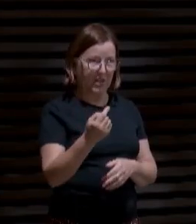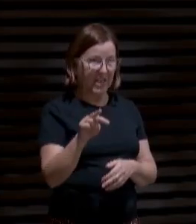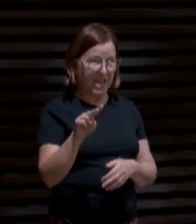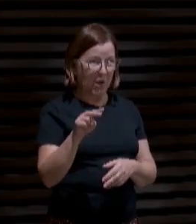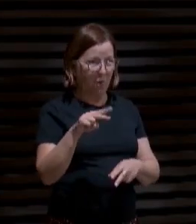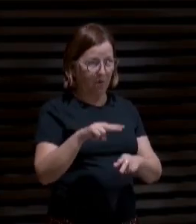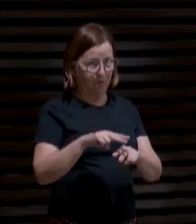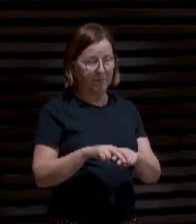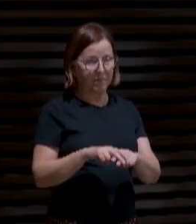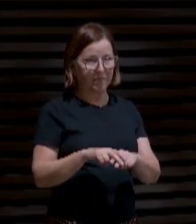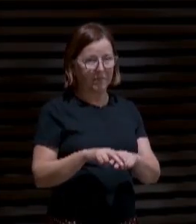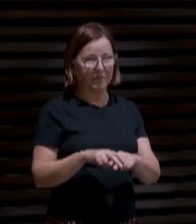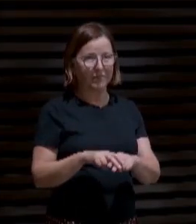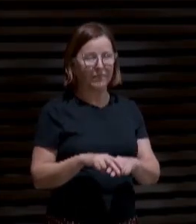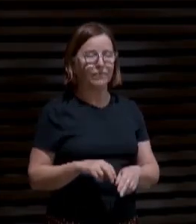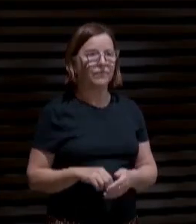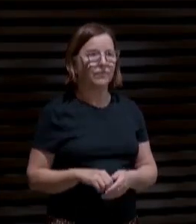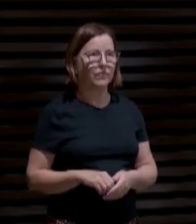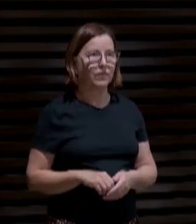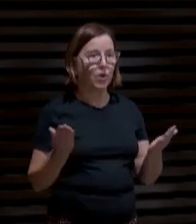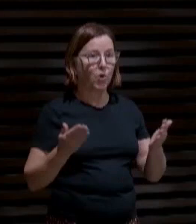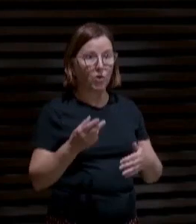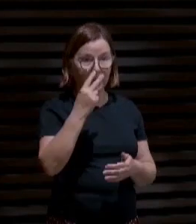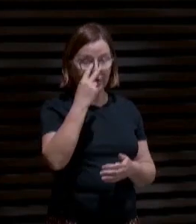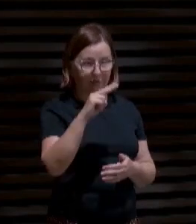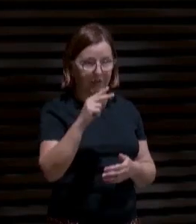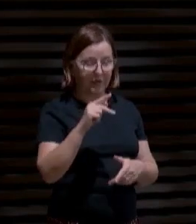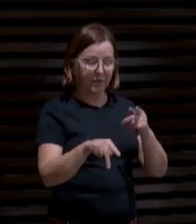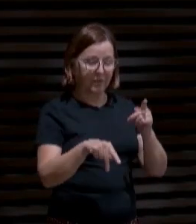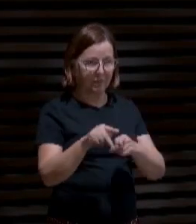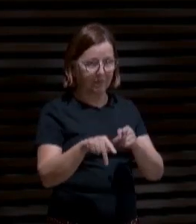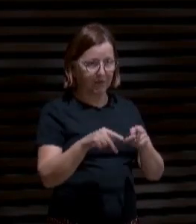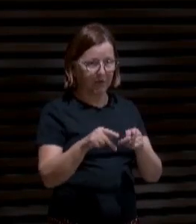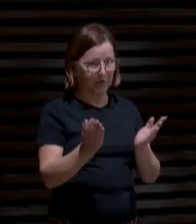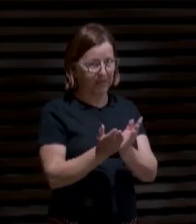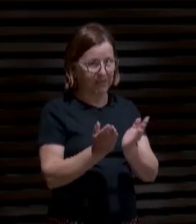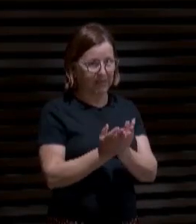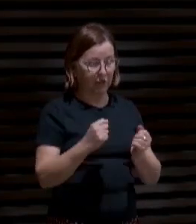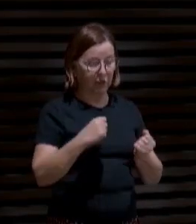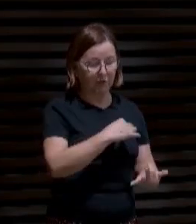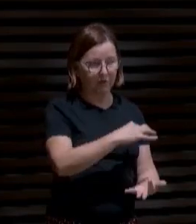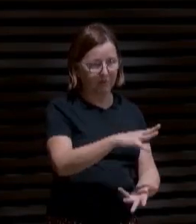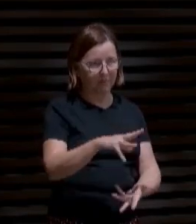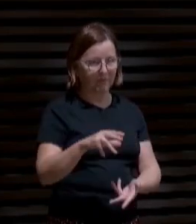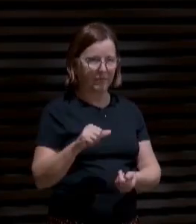encurralados. Hoje eu tenho visto a igreja no mundo